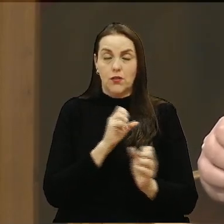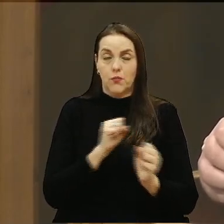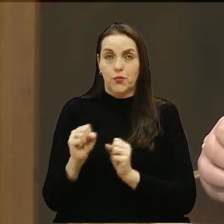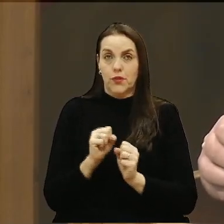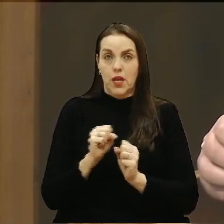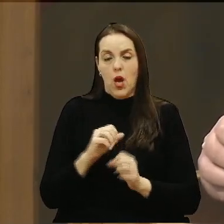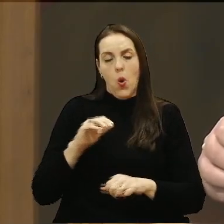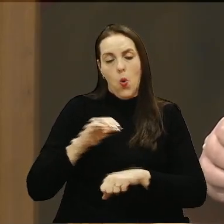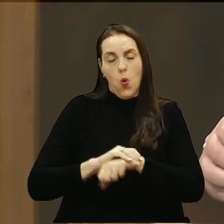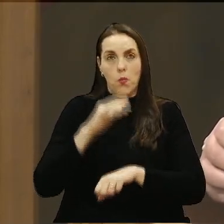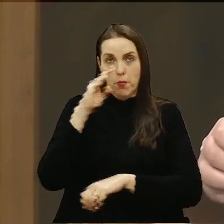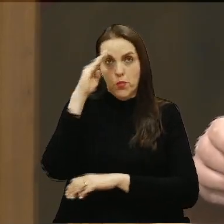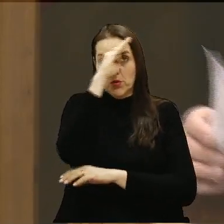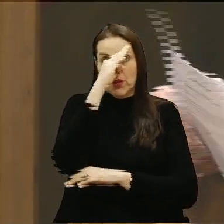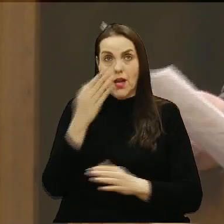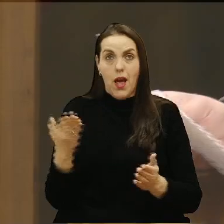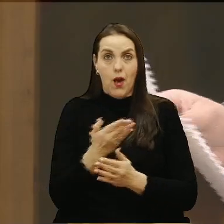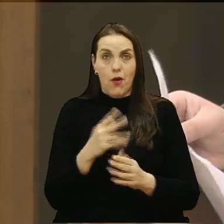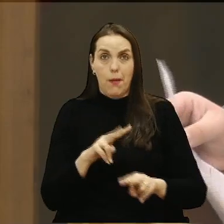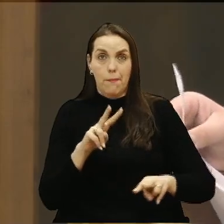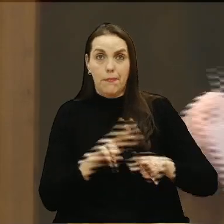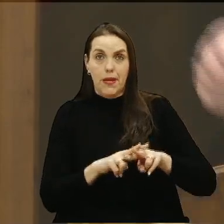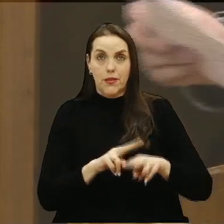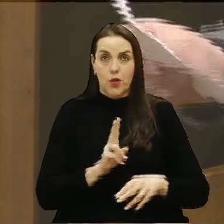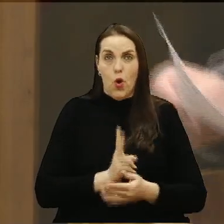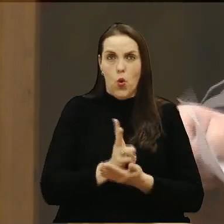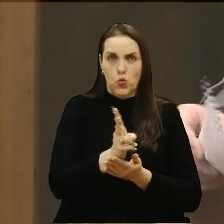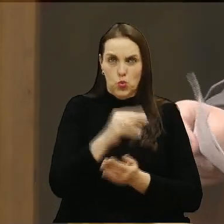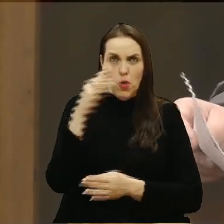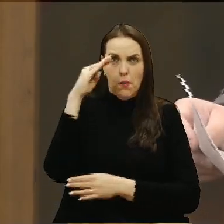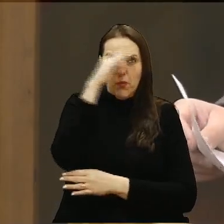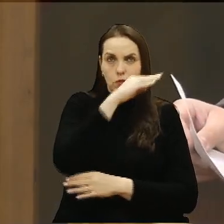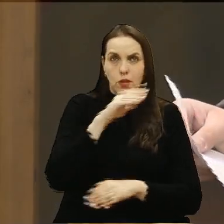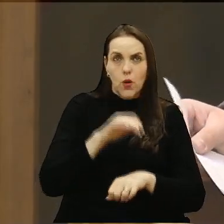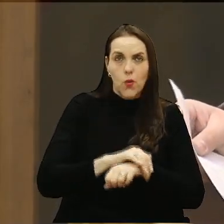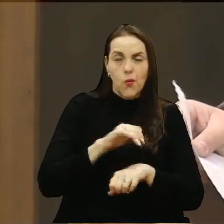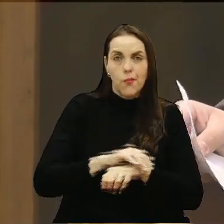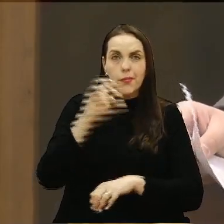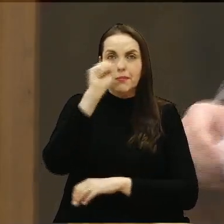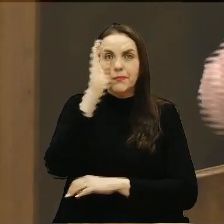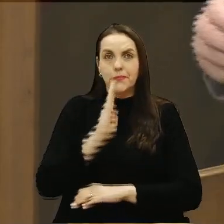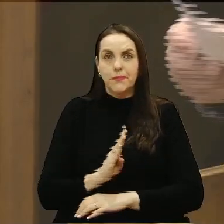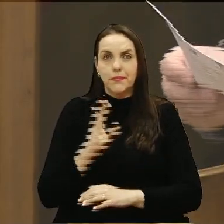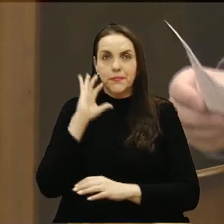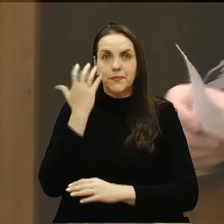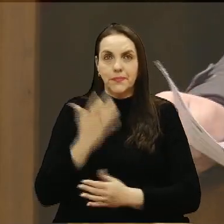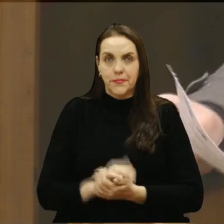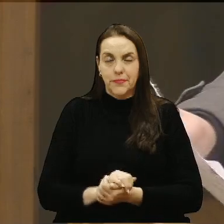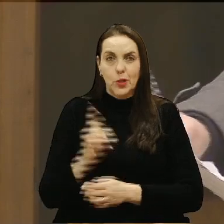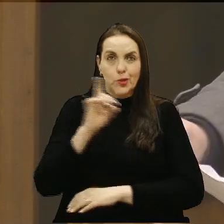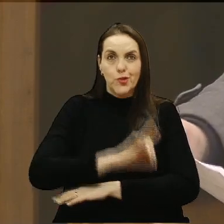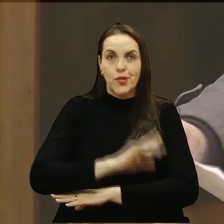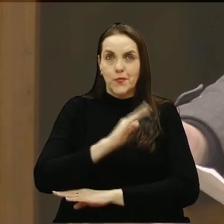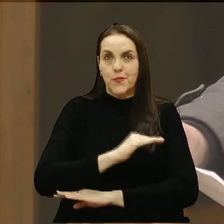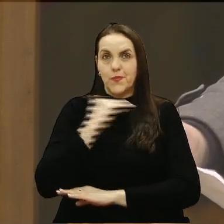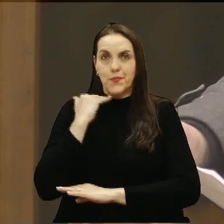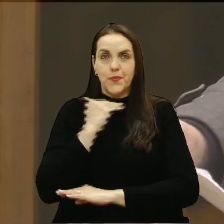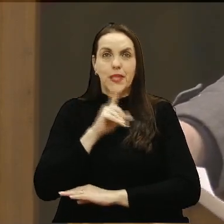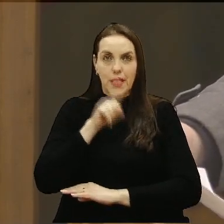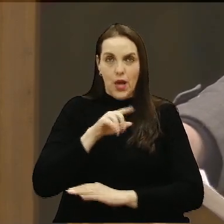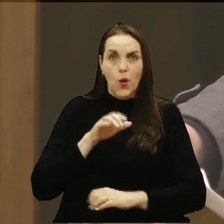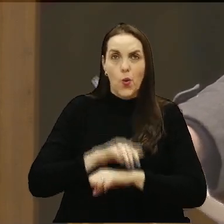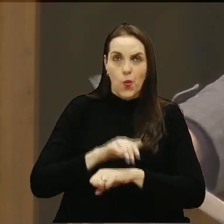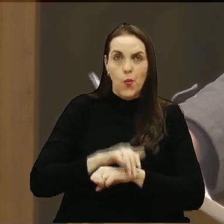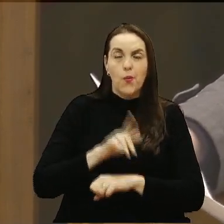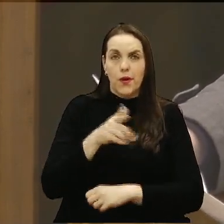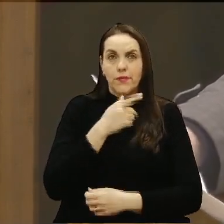Bolsonaro, que até preso está agora, até preso ele vai continuar sendo culpado pelo que acontece no Brasil. O dia que ele falecer, ele vai continuar sendo culpado por aquilo